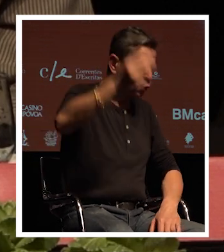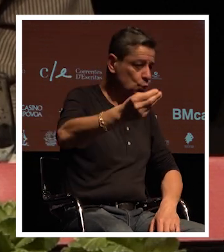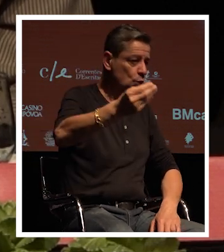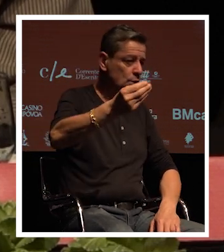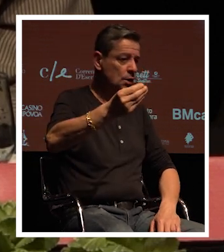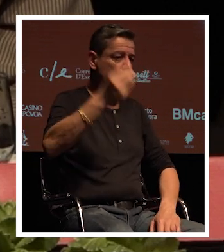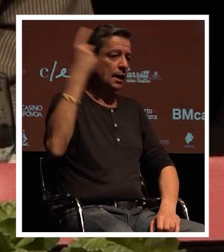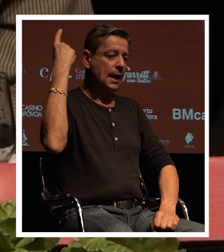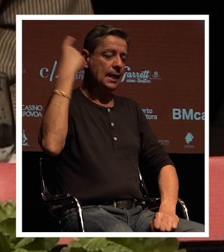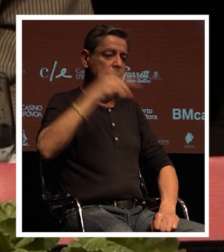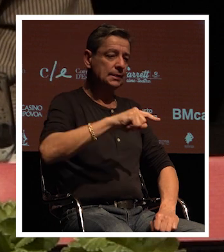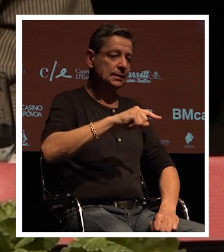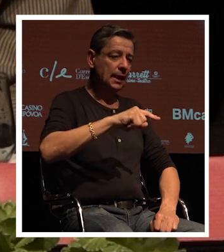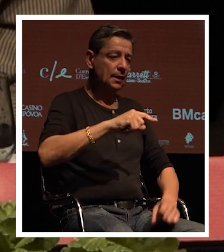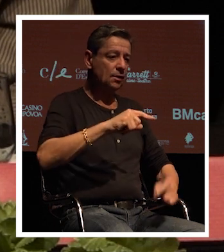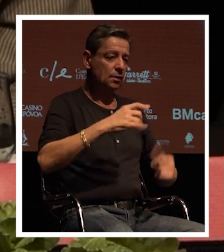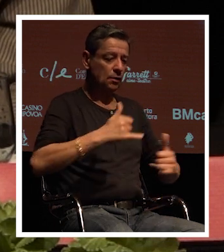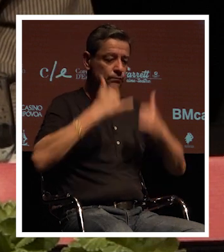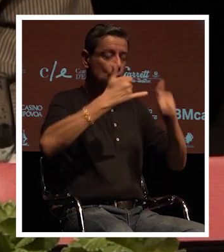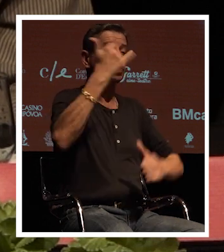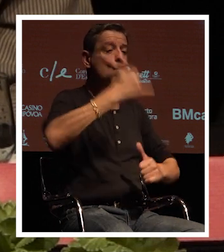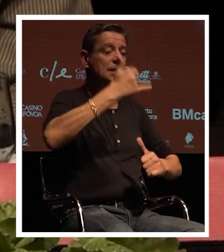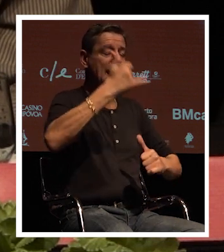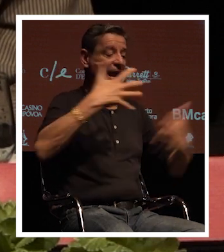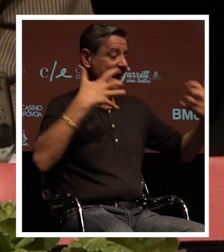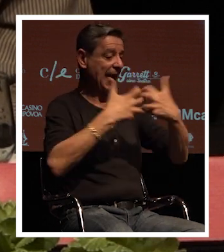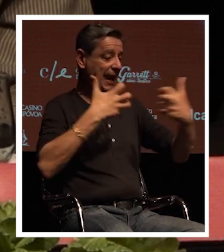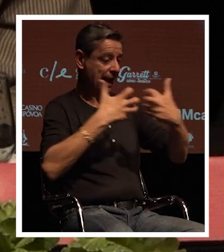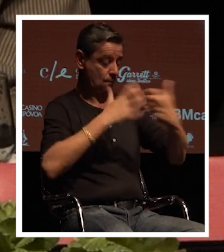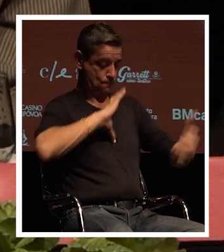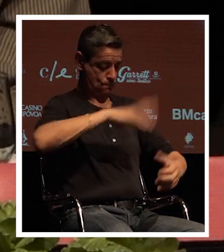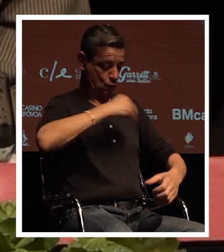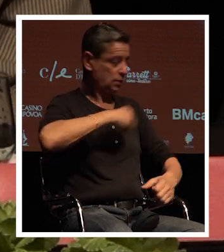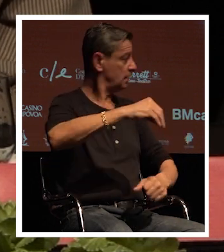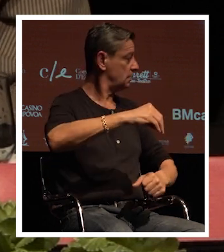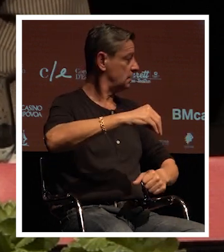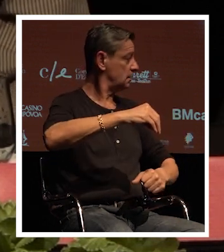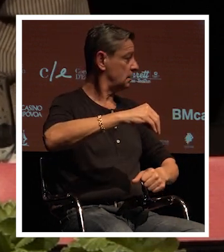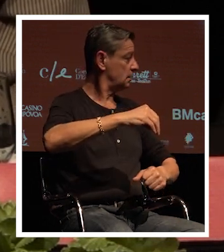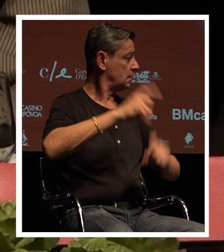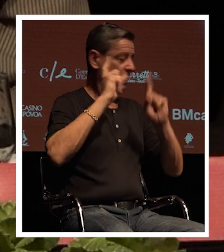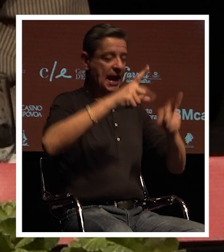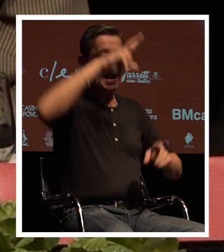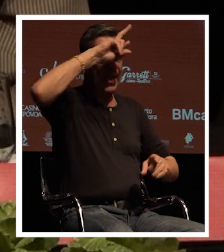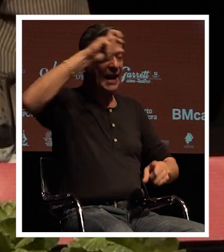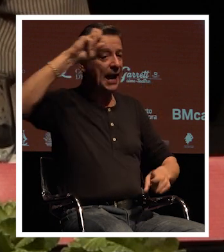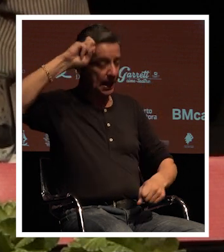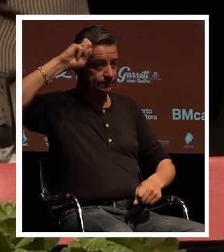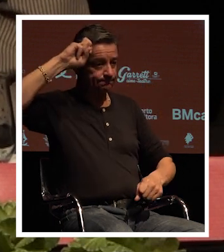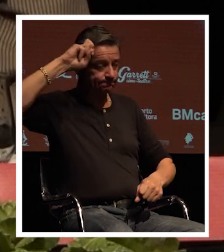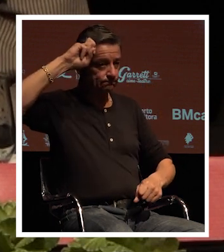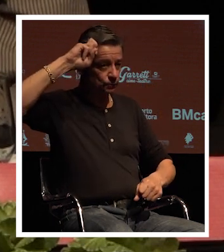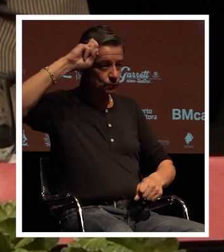quando eh na na altura da segunda guerra na altura da guerra civil grega